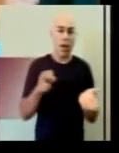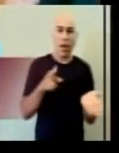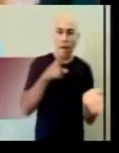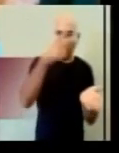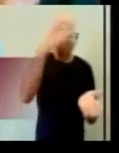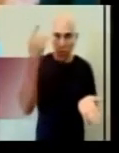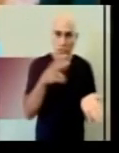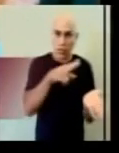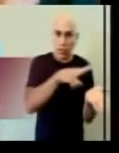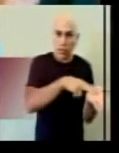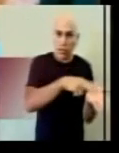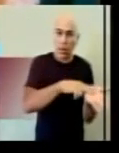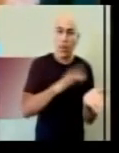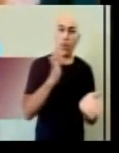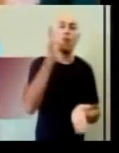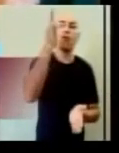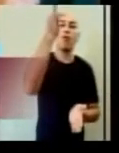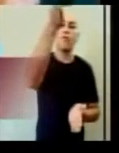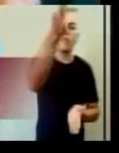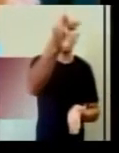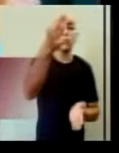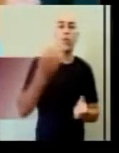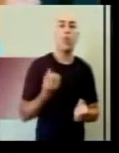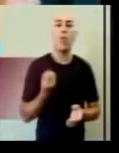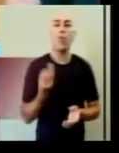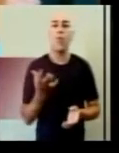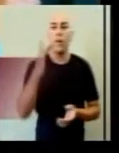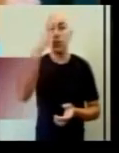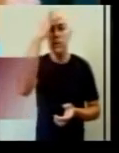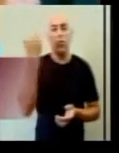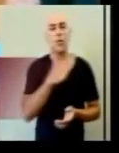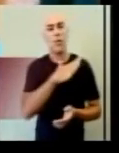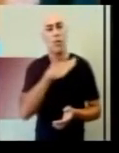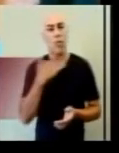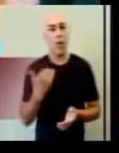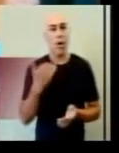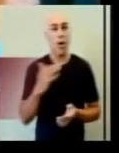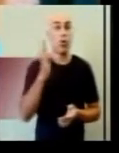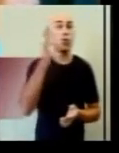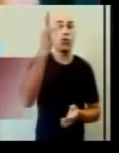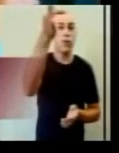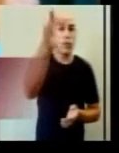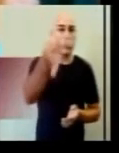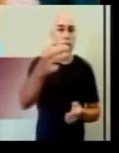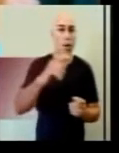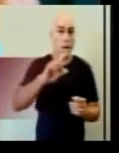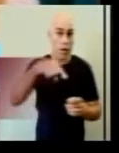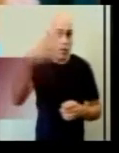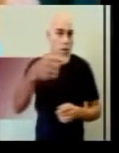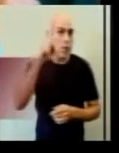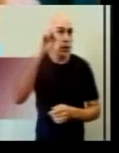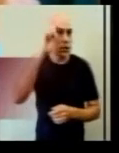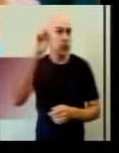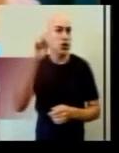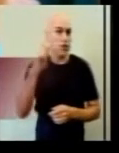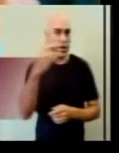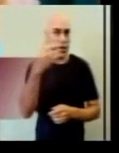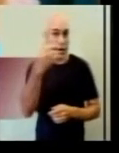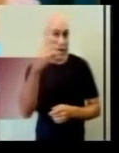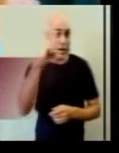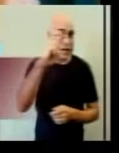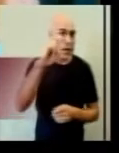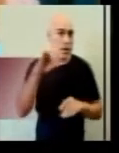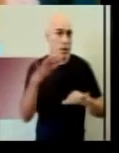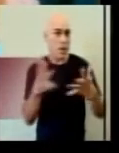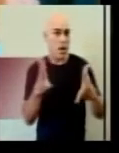ele vai refletir na quantidade de óbitos depois de 15 dias, mais ou menos, de que